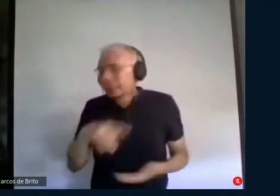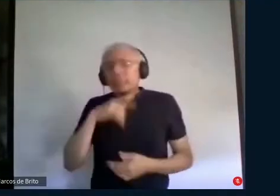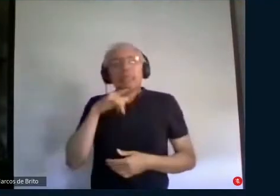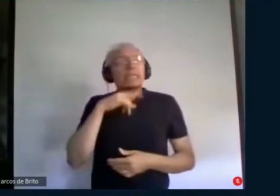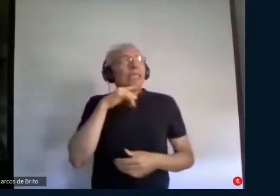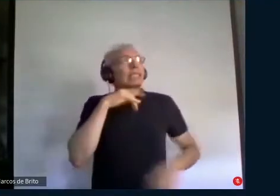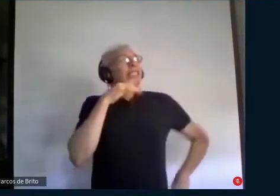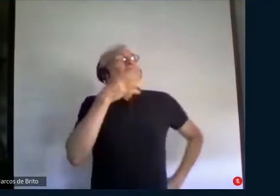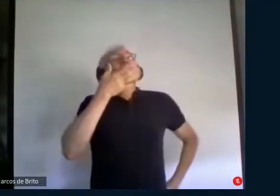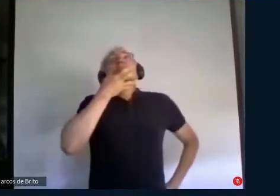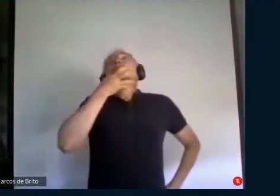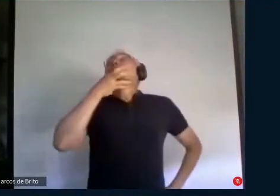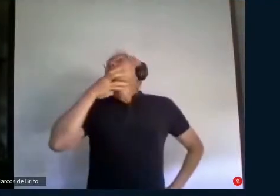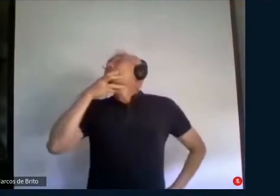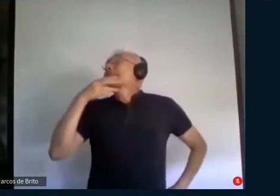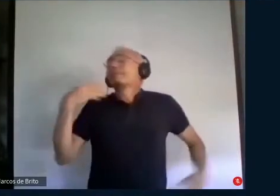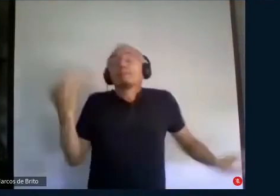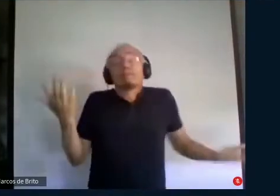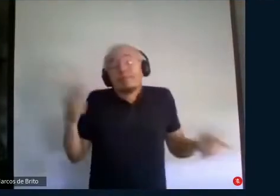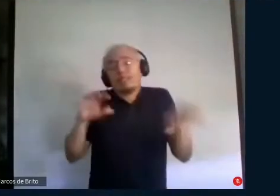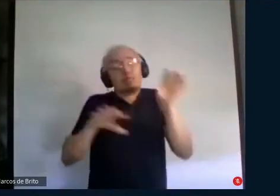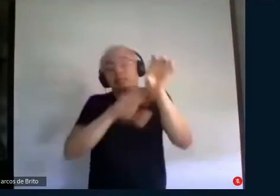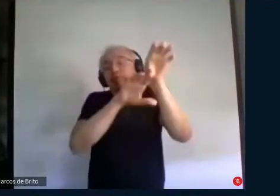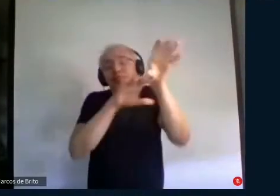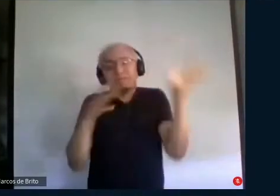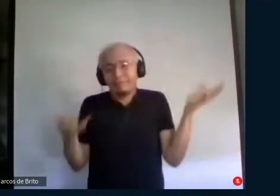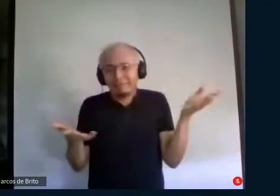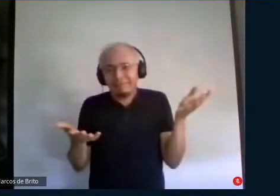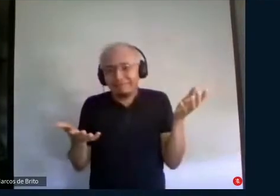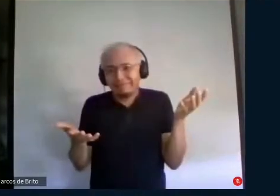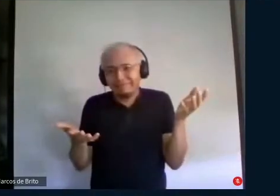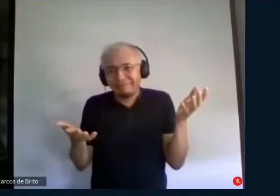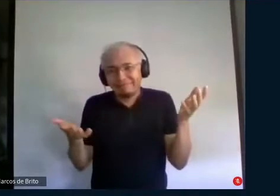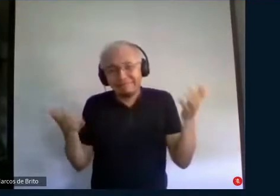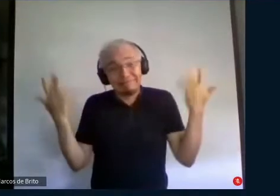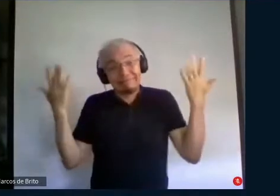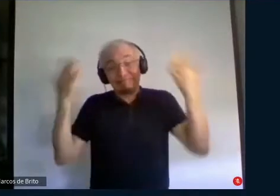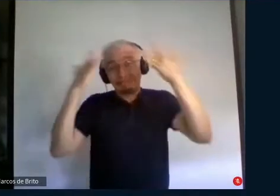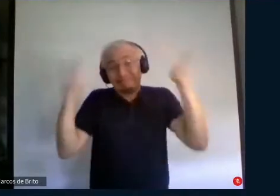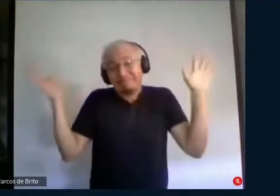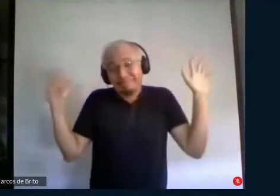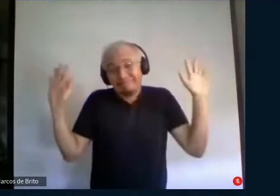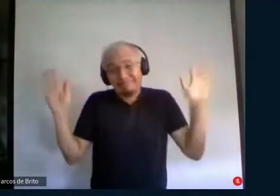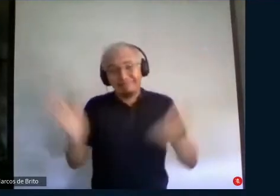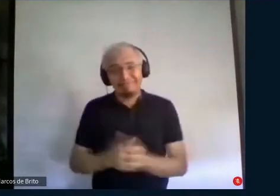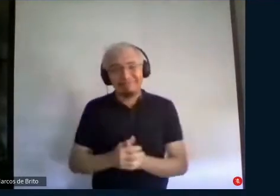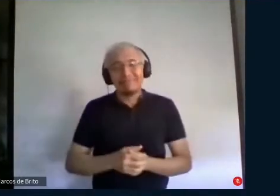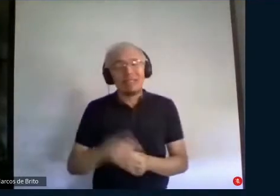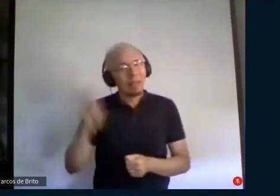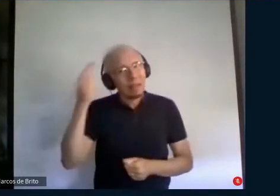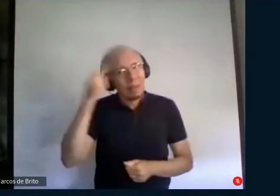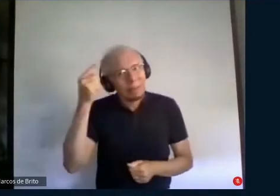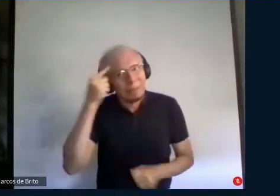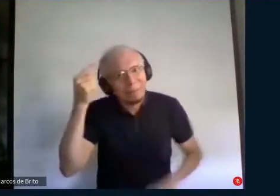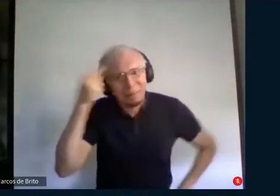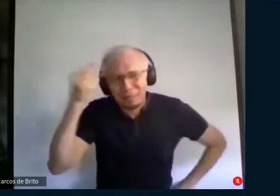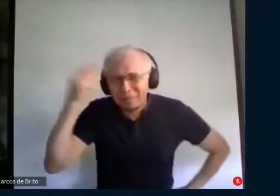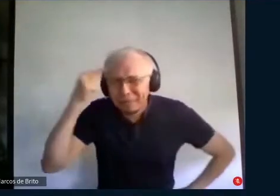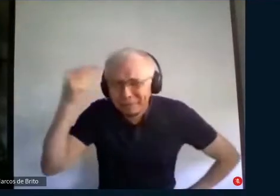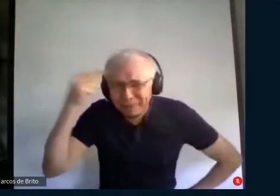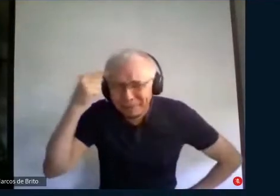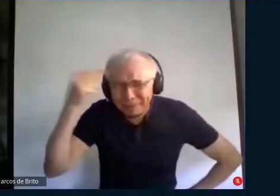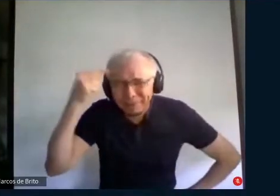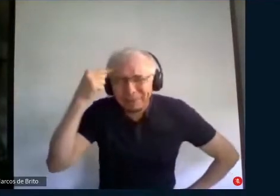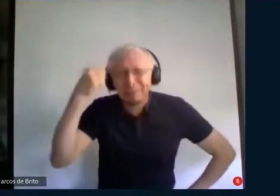e na dúvida eu coloquei assim. Mas qual é a pensa, pensa assim,